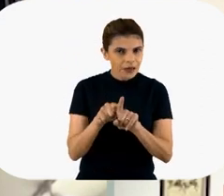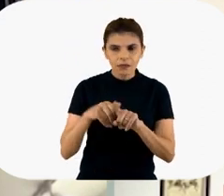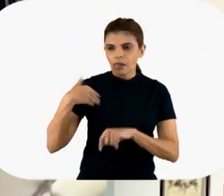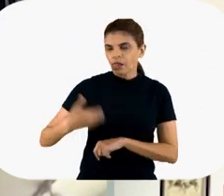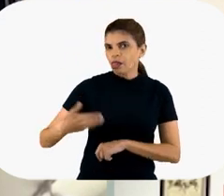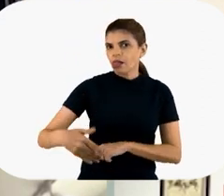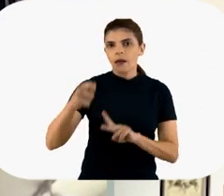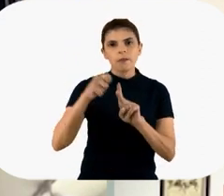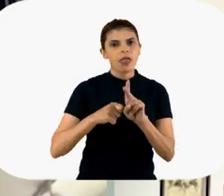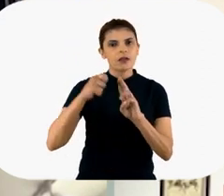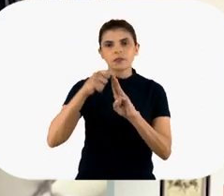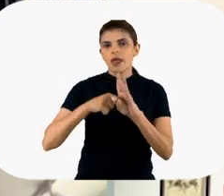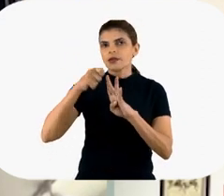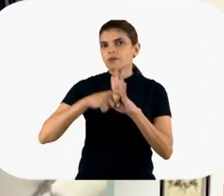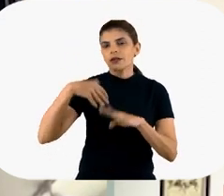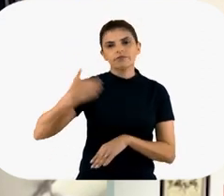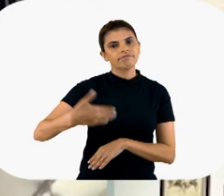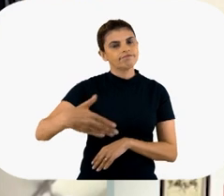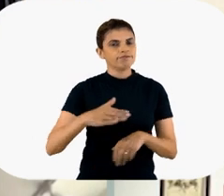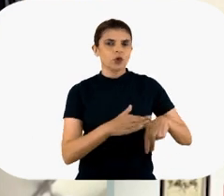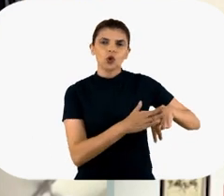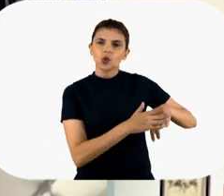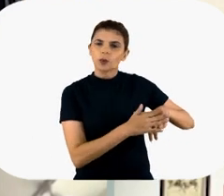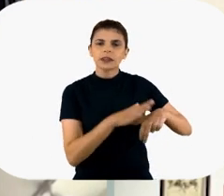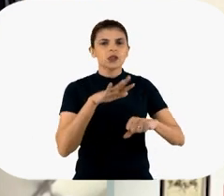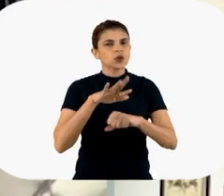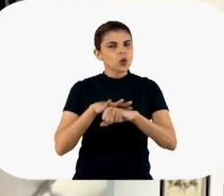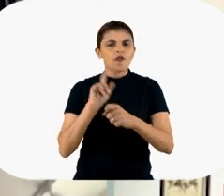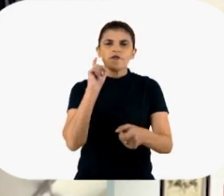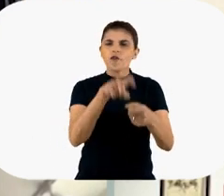Nós vamos ter aí vários meses pela frente de doente